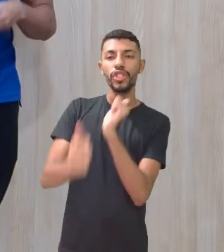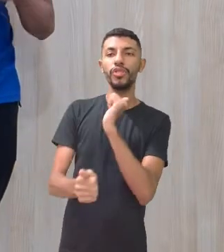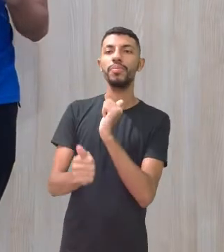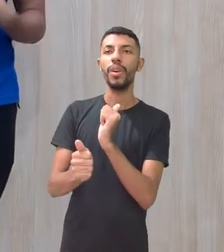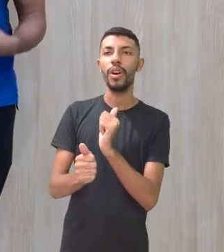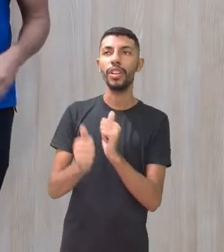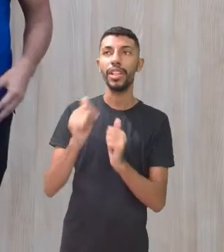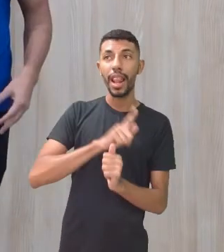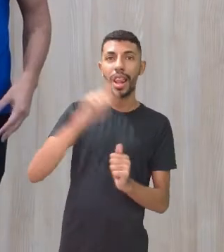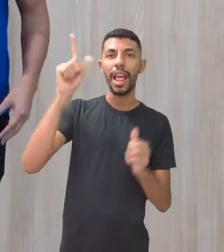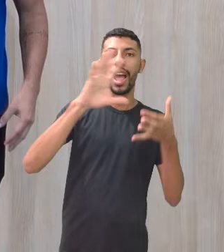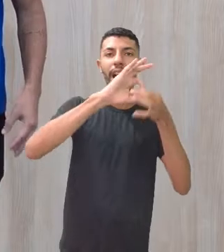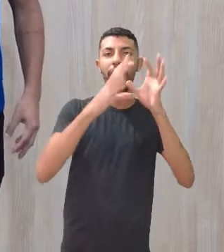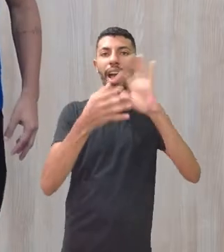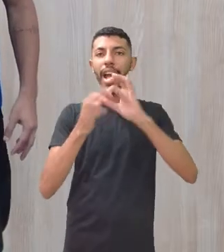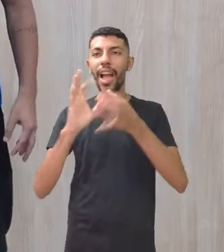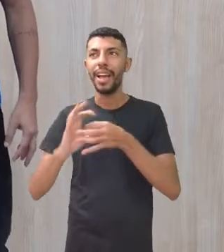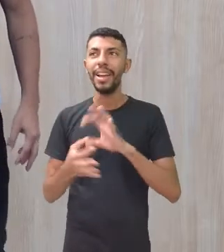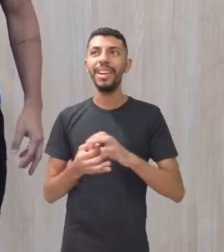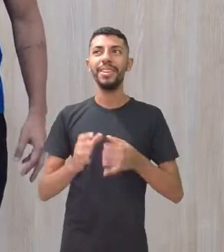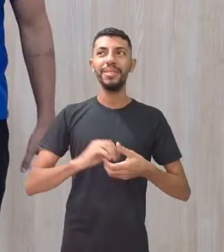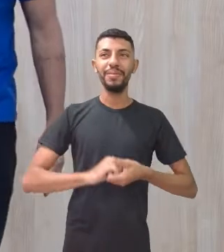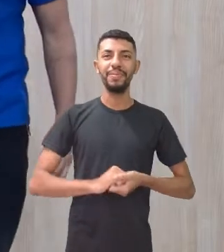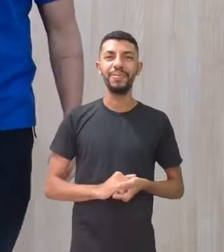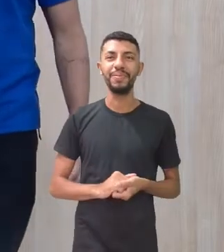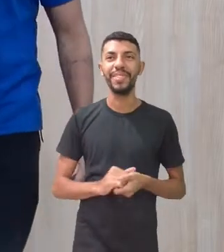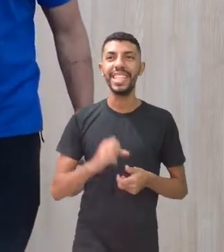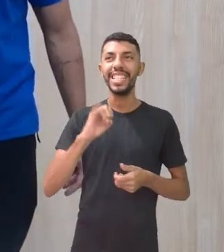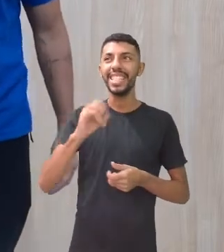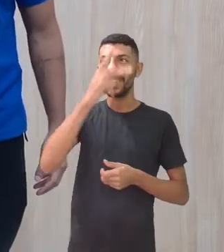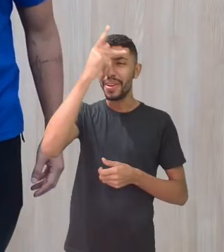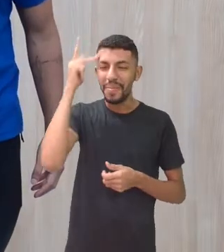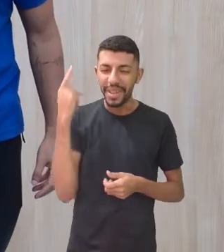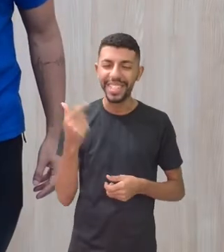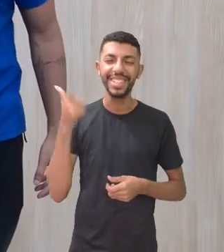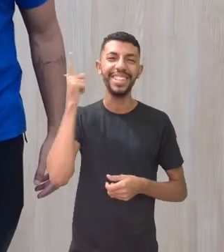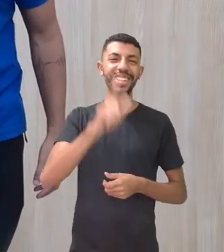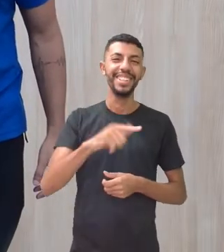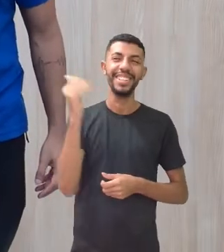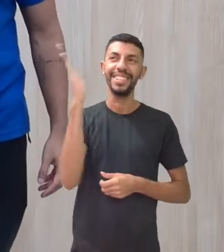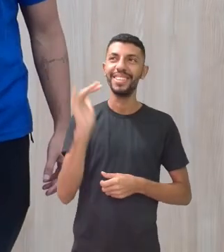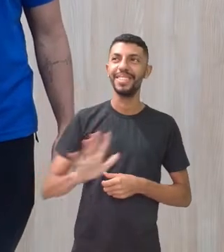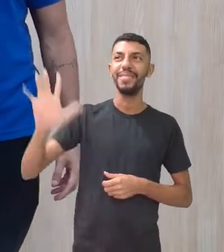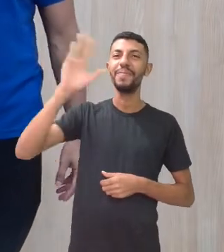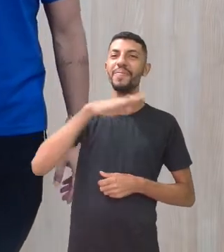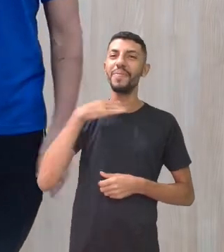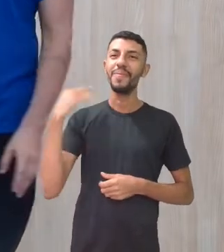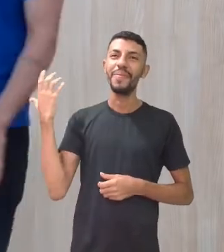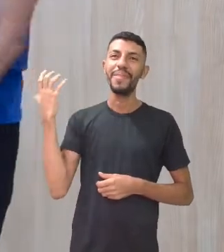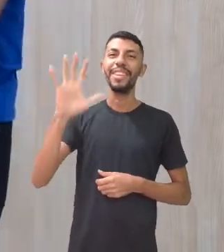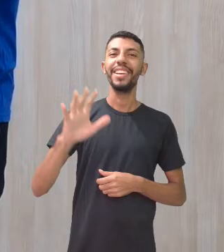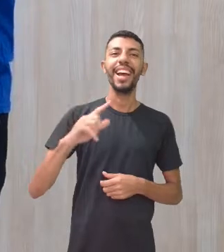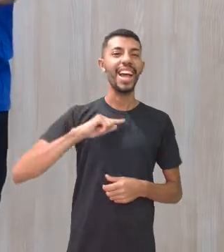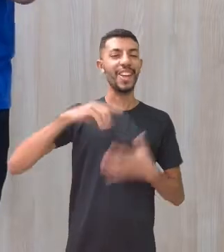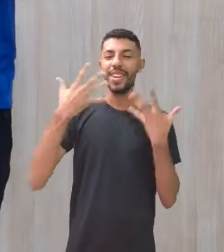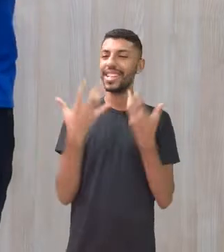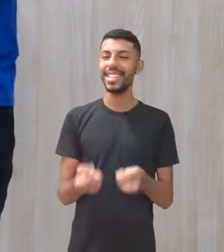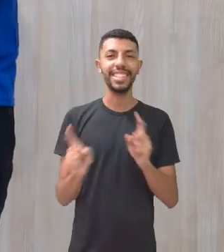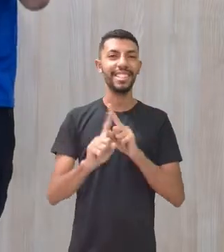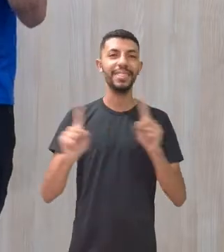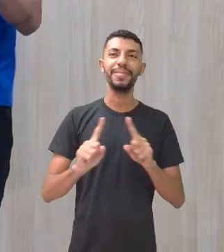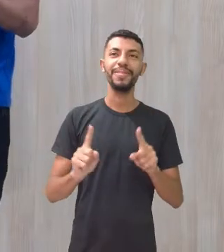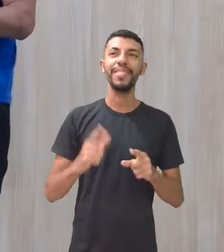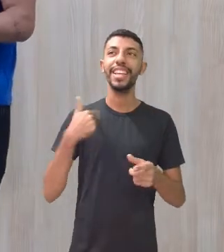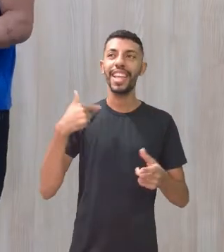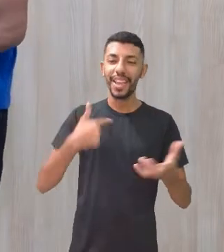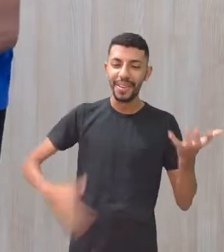e esteja lá nas Olimpíadas, porque aí eu tenho certeza, meu filho. Se alguém ganhar do Brasil no queimado, Eu não admito. Aí eu vou fazer uma